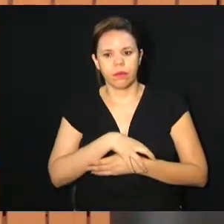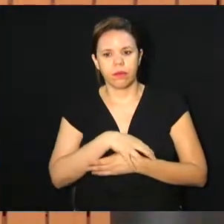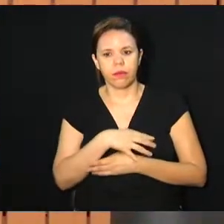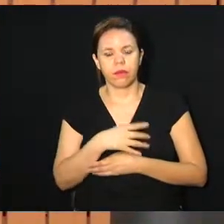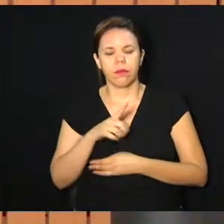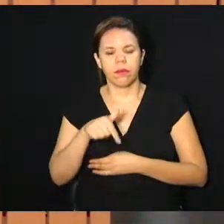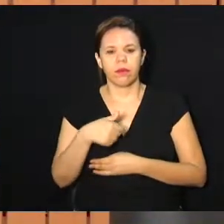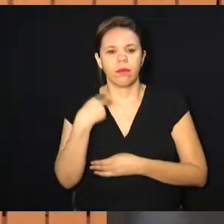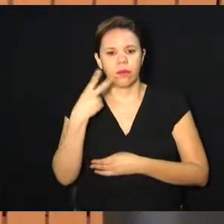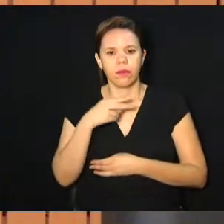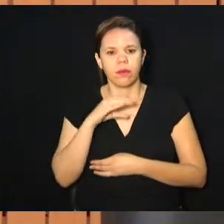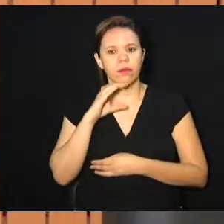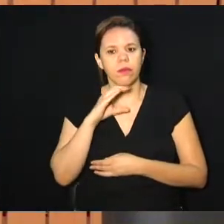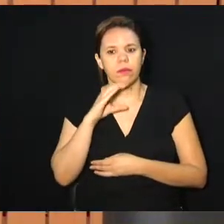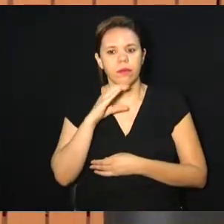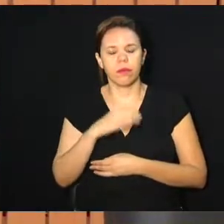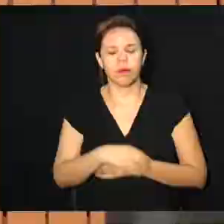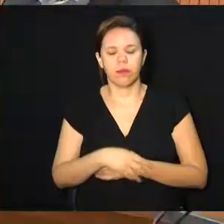Carlão.